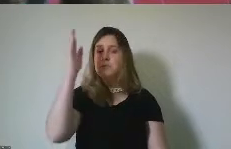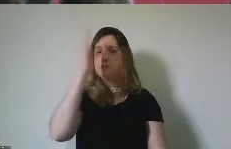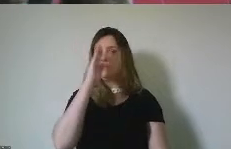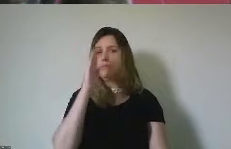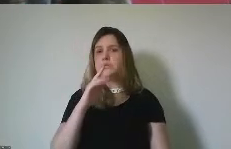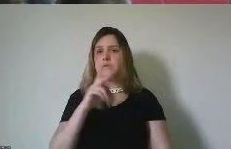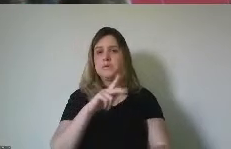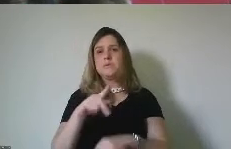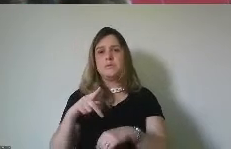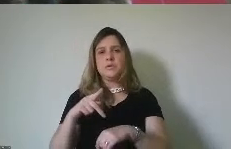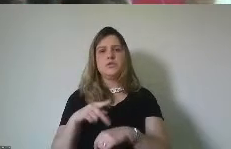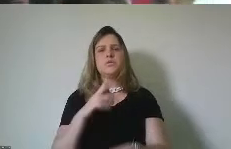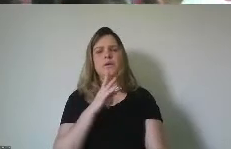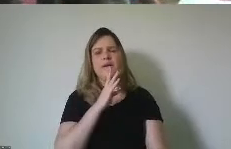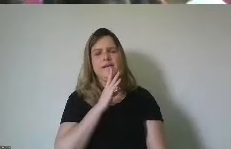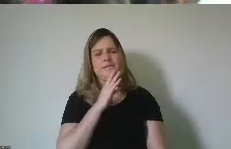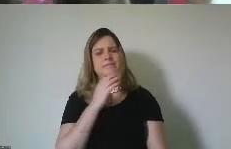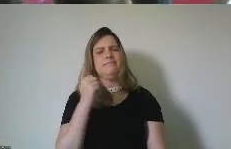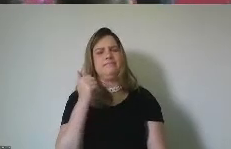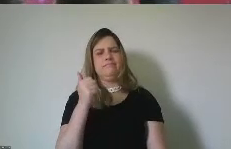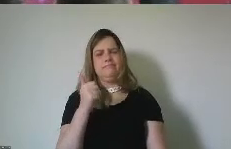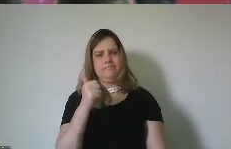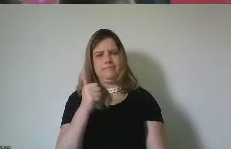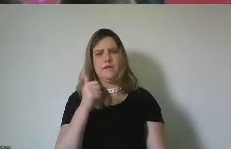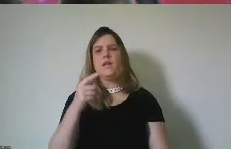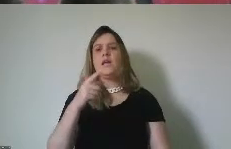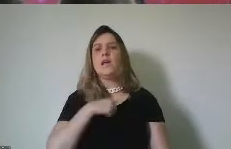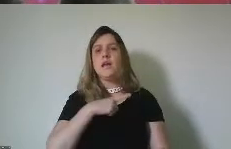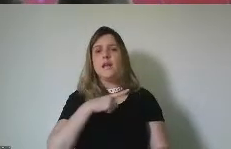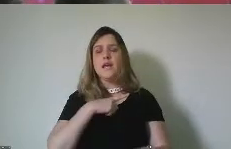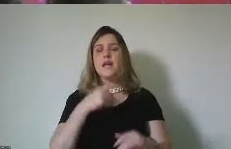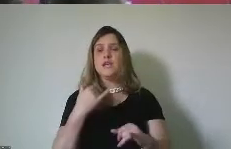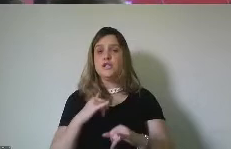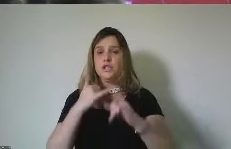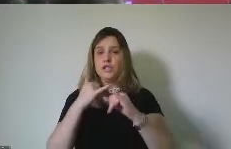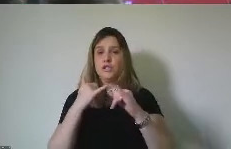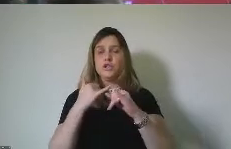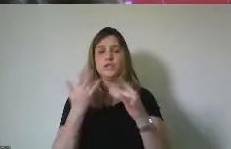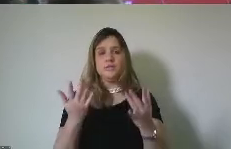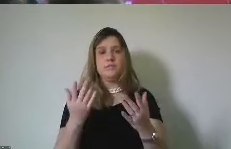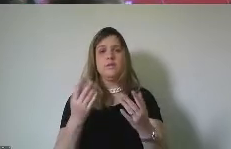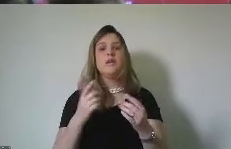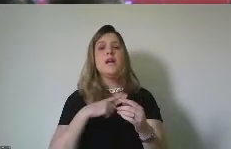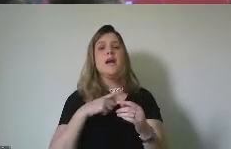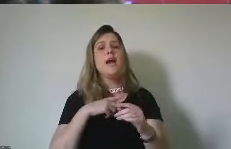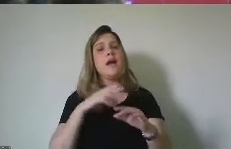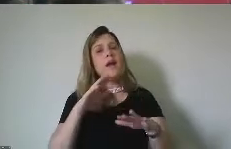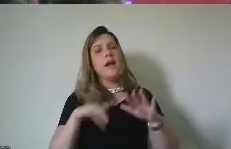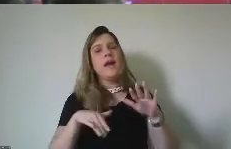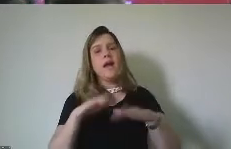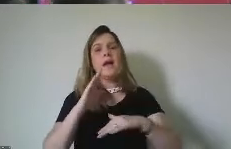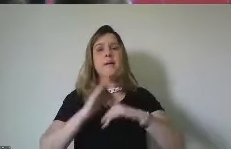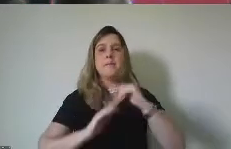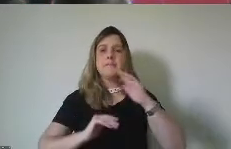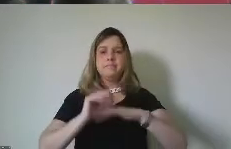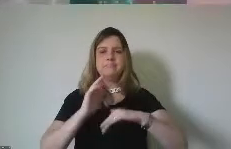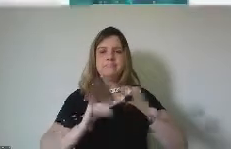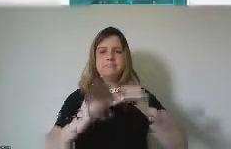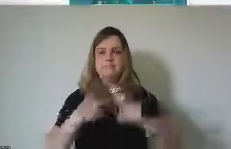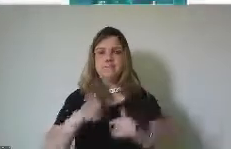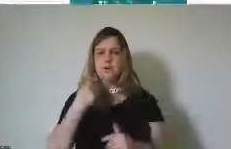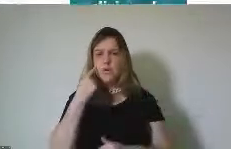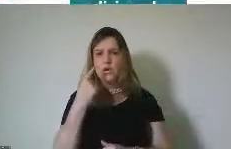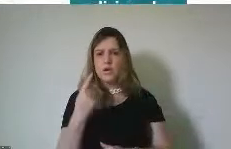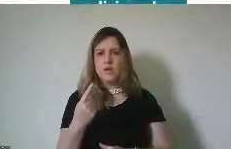muito bem que tem um mix de oferta de energia elétrica absolutamente Fantástico né é um mix que é